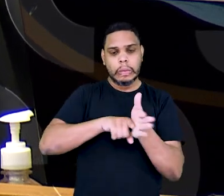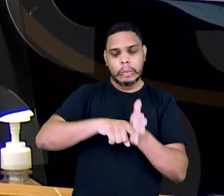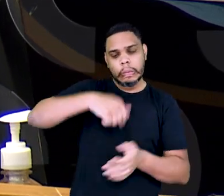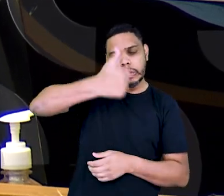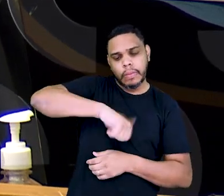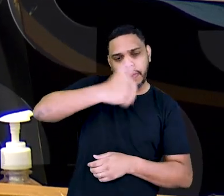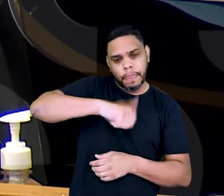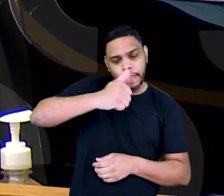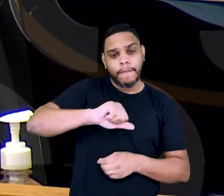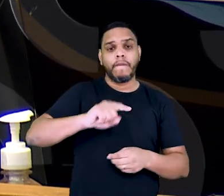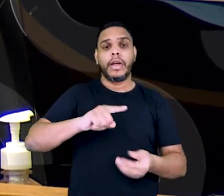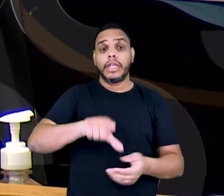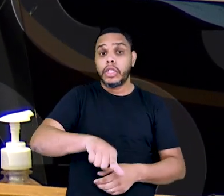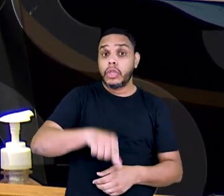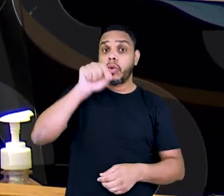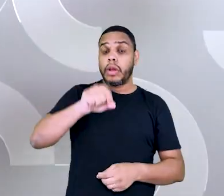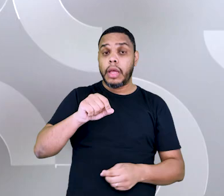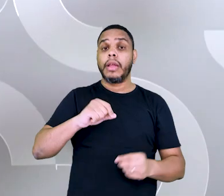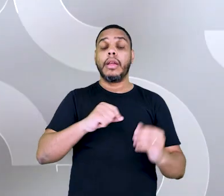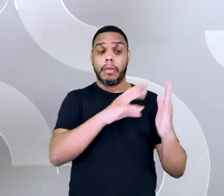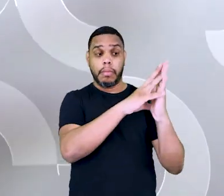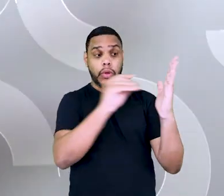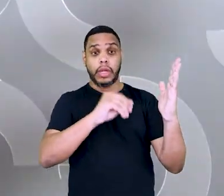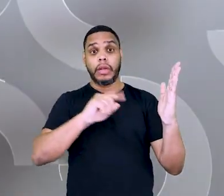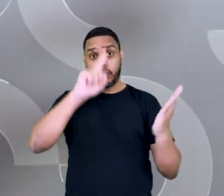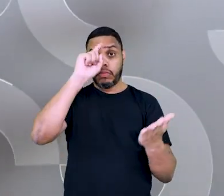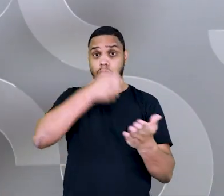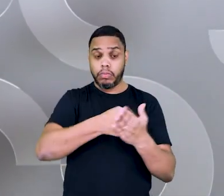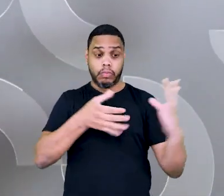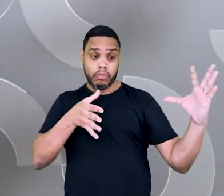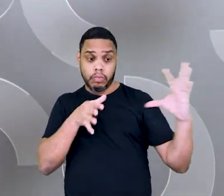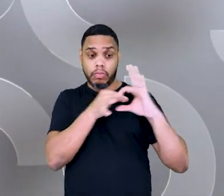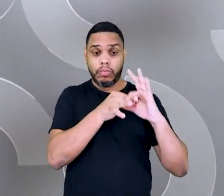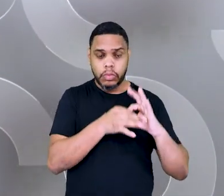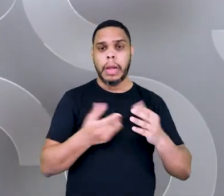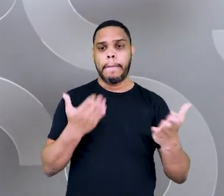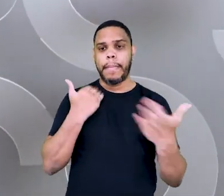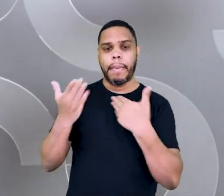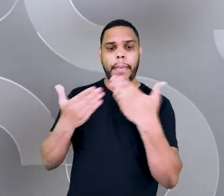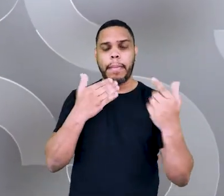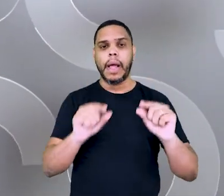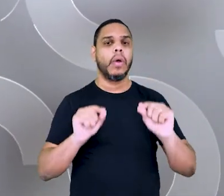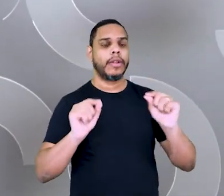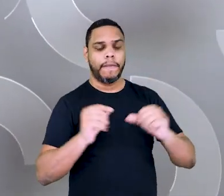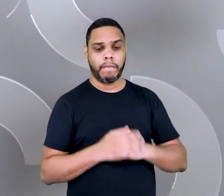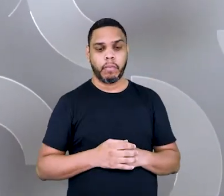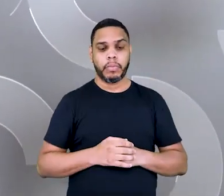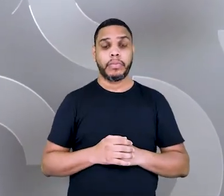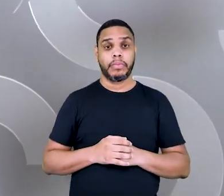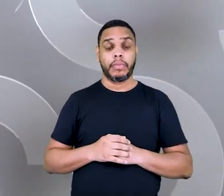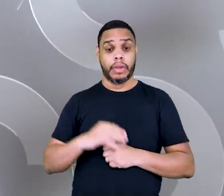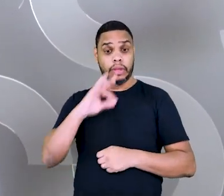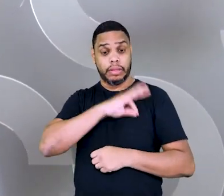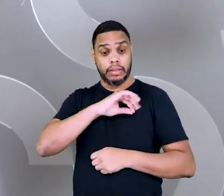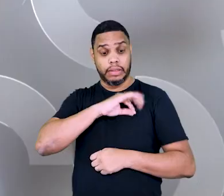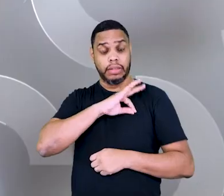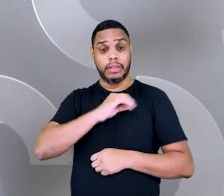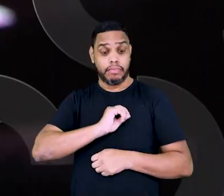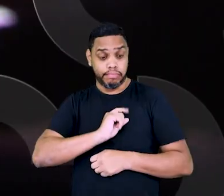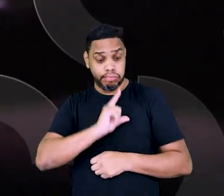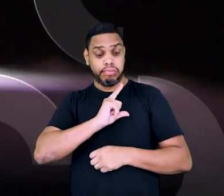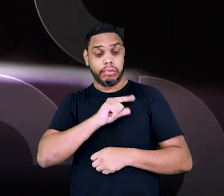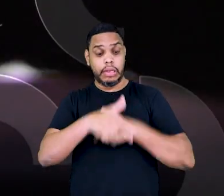na definição de teses vinculantes. Entre os assuntos a serem discutidos estão adicional de insalubridade em ambiente